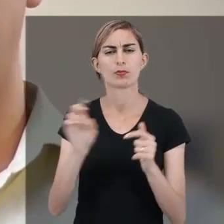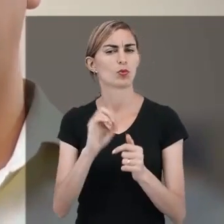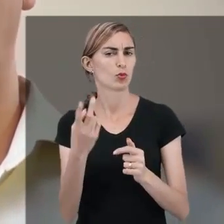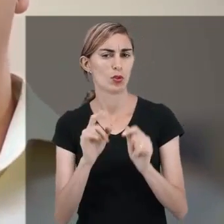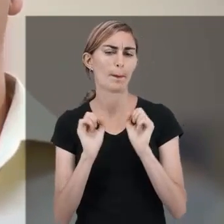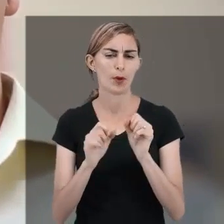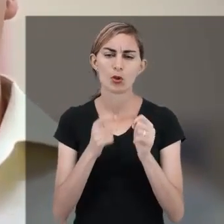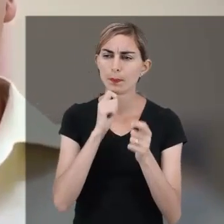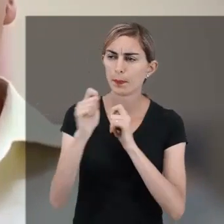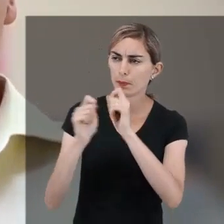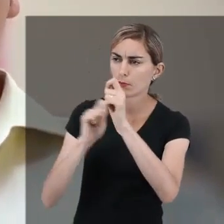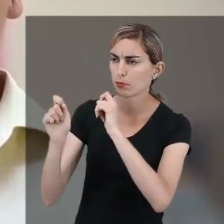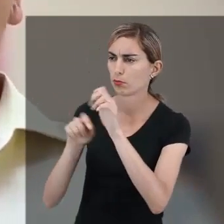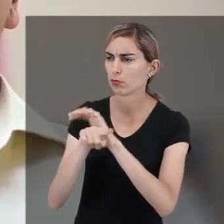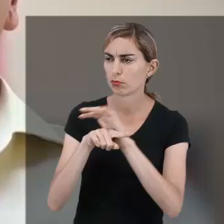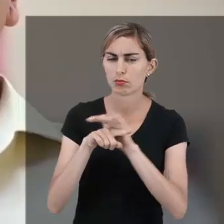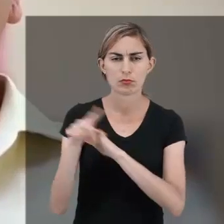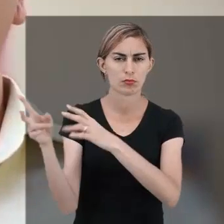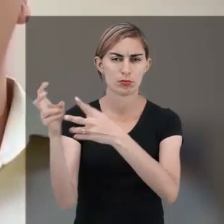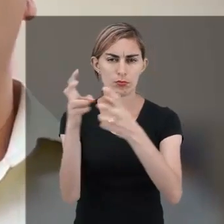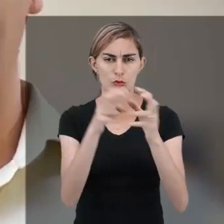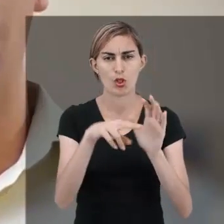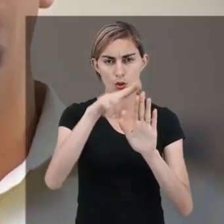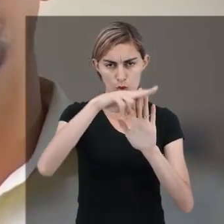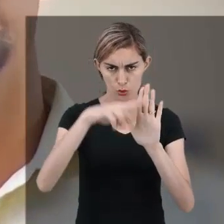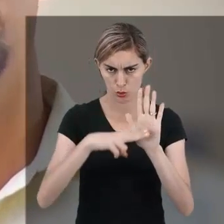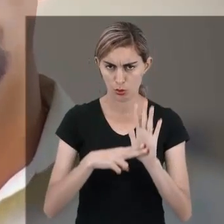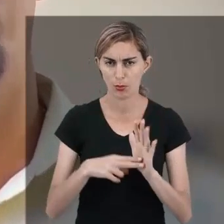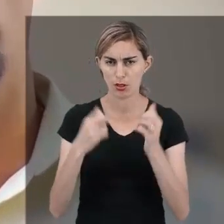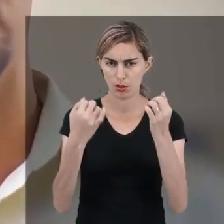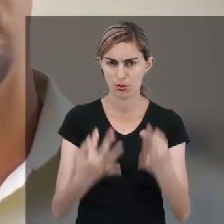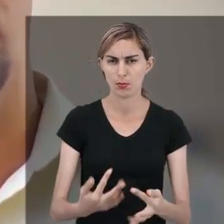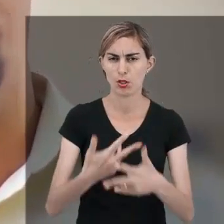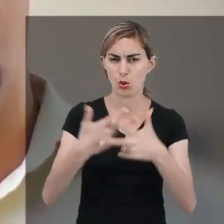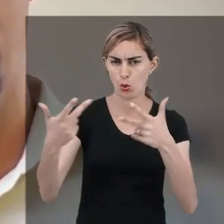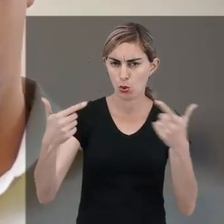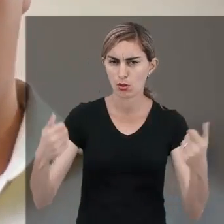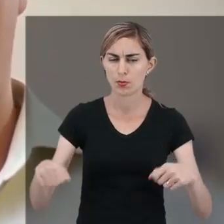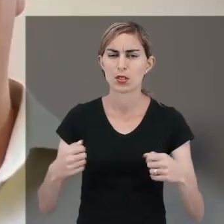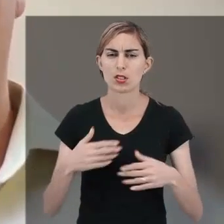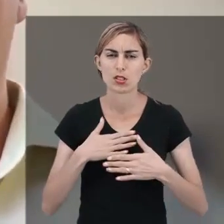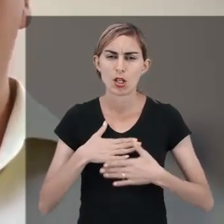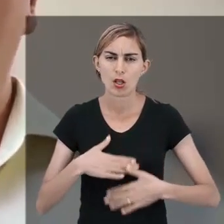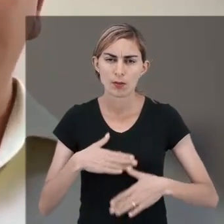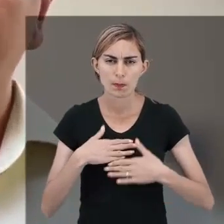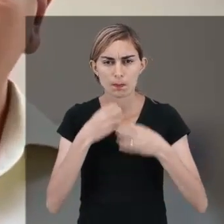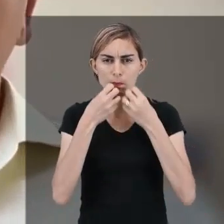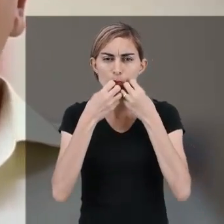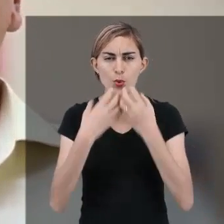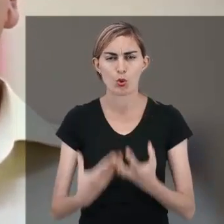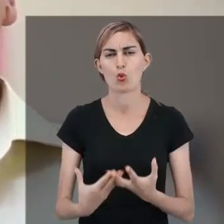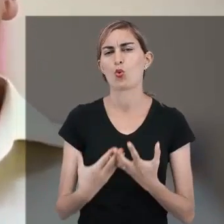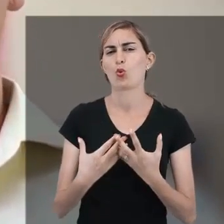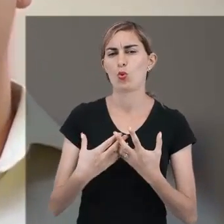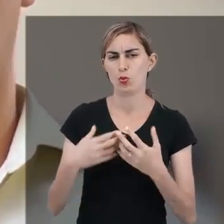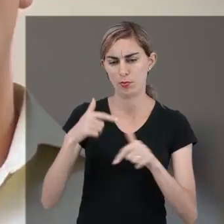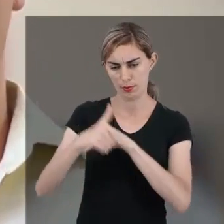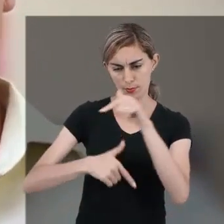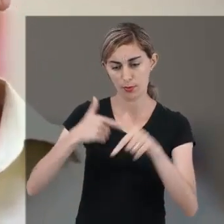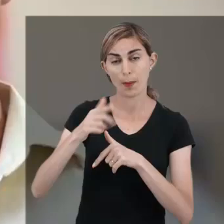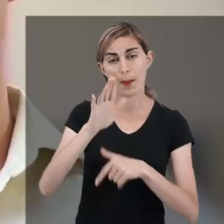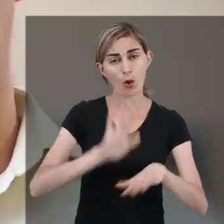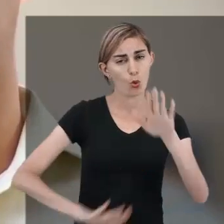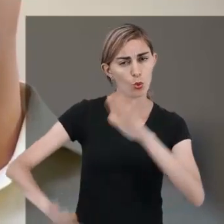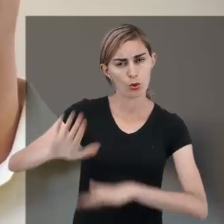fazer uma pesquisa de percepção. A norma determina que o equipamento ele seja confortável para o trabalhador. Mas a gente deve tomar cuidado do que